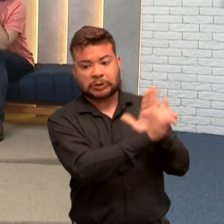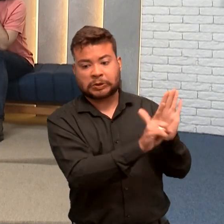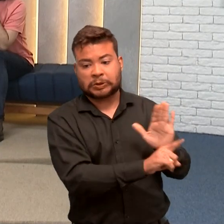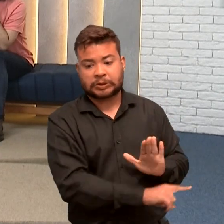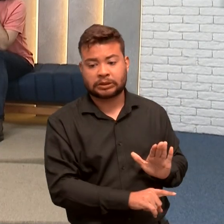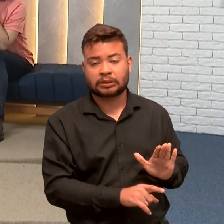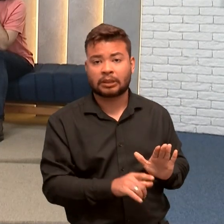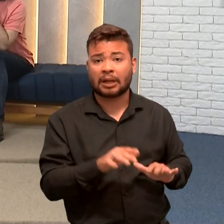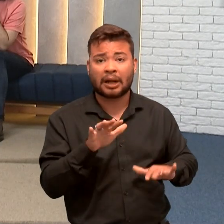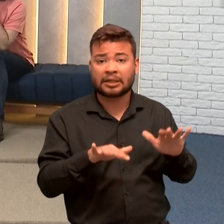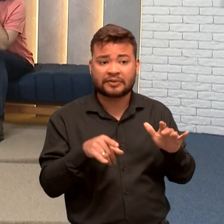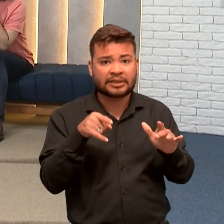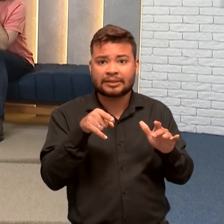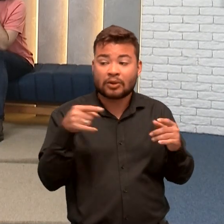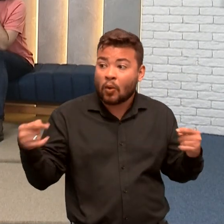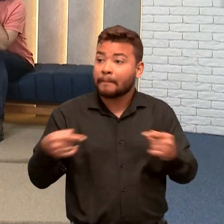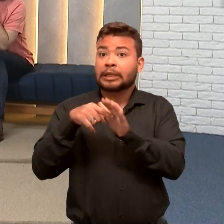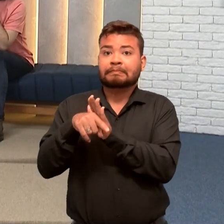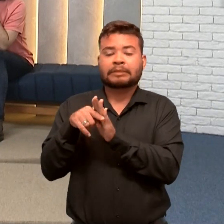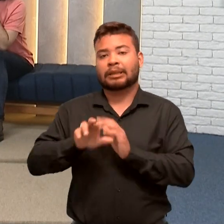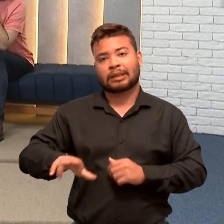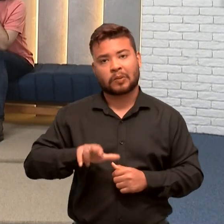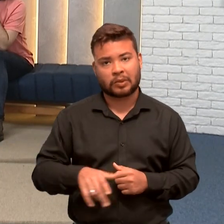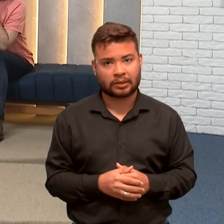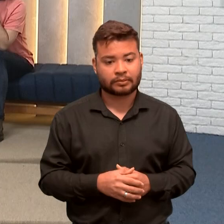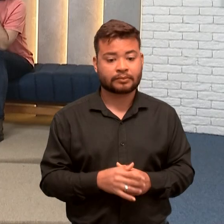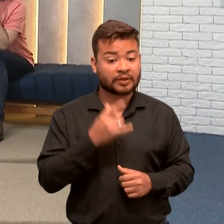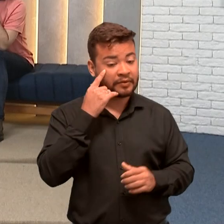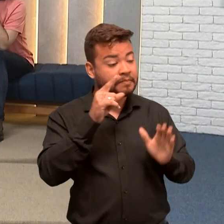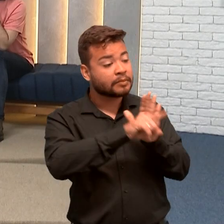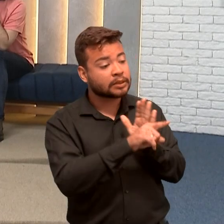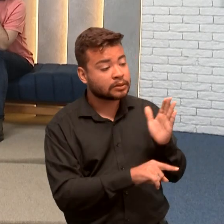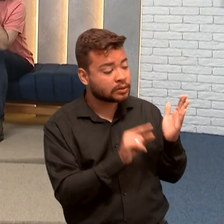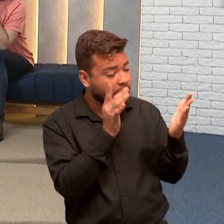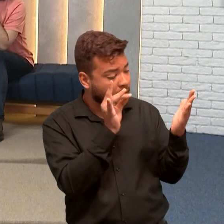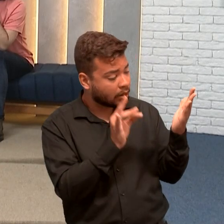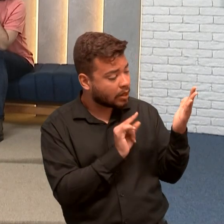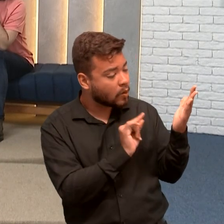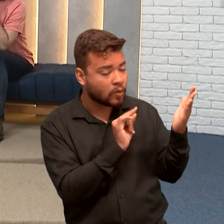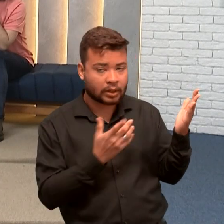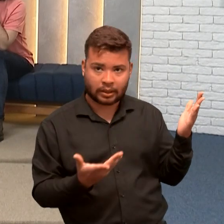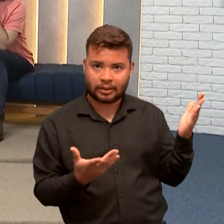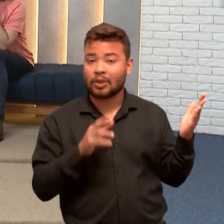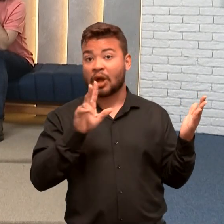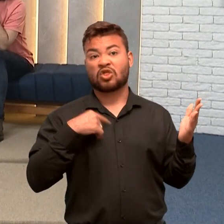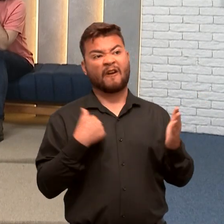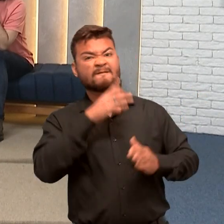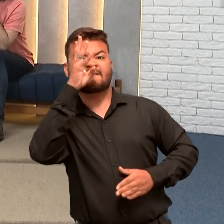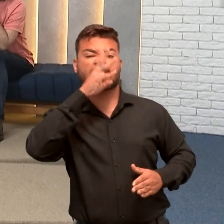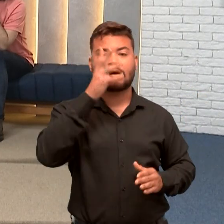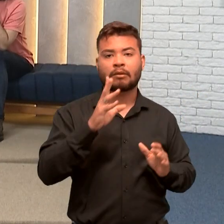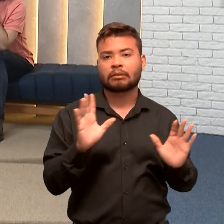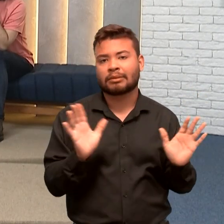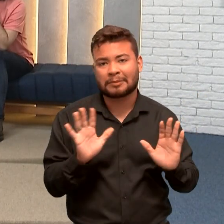não tem nenhuma necessidade para pesquisa. Então a gente olha as perguntinhas, né? Porque a gente está se metendo onde não é chamado, não, mas é para a gente olhar para